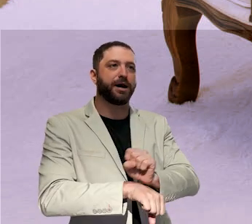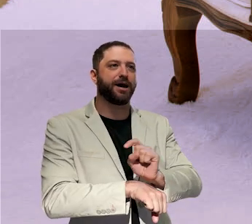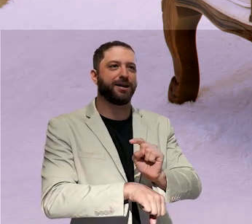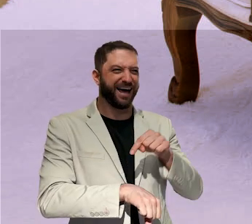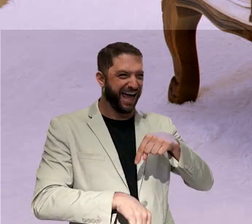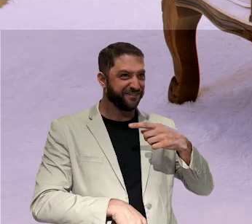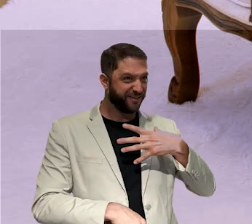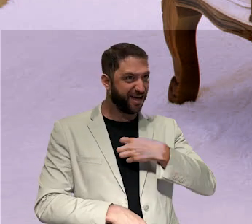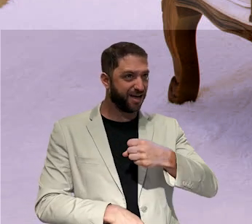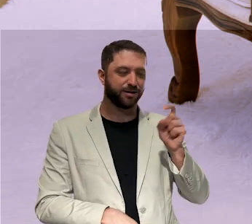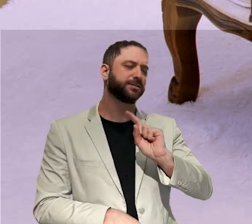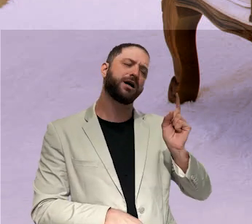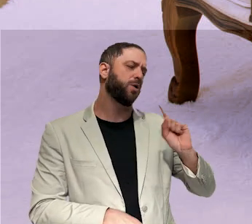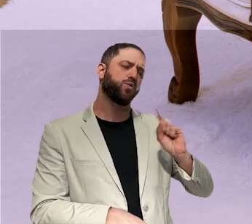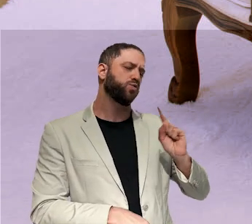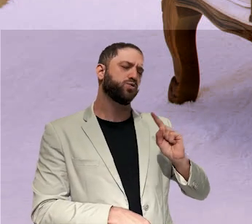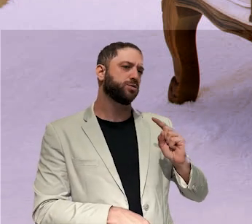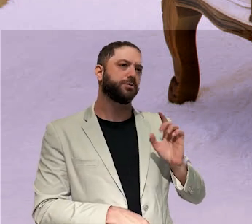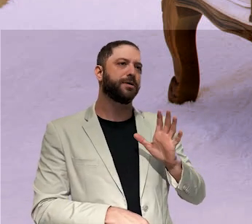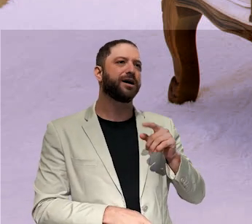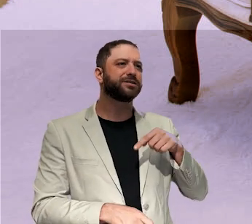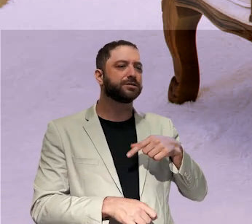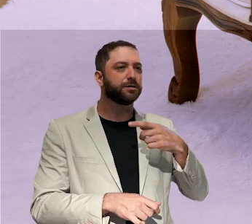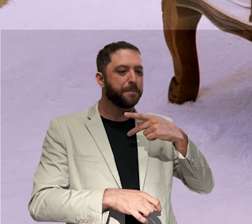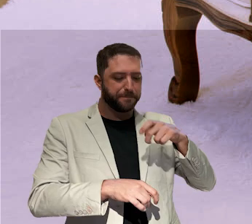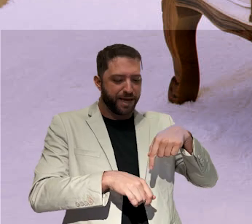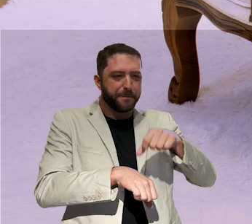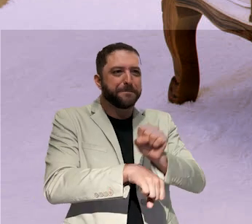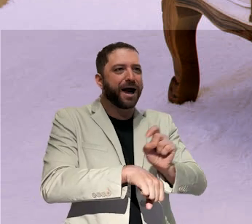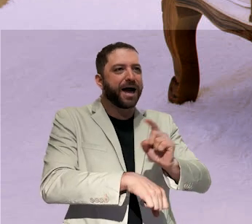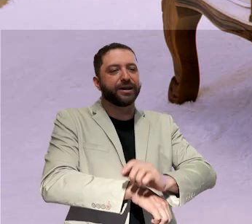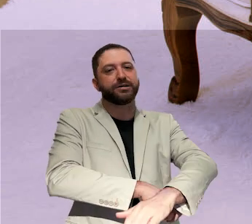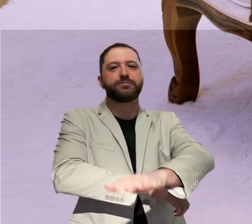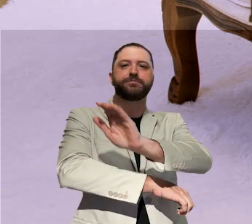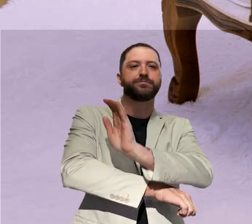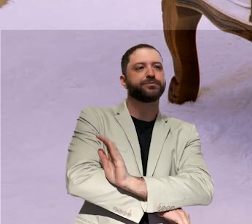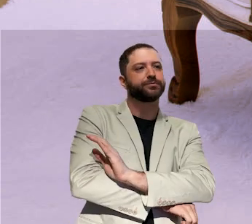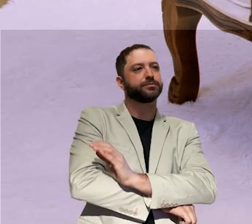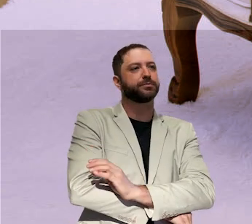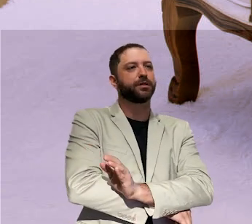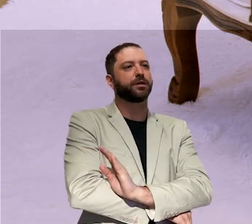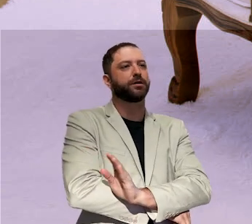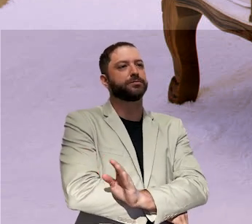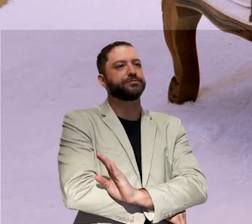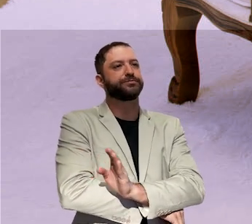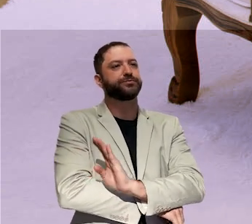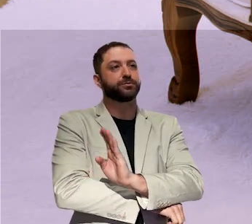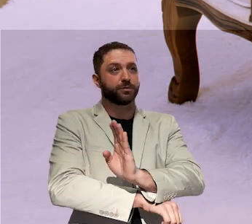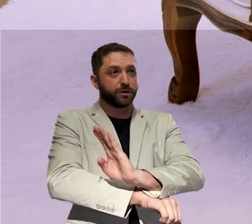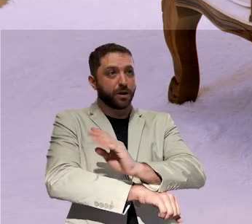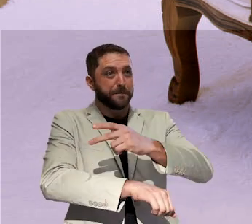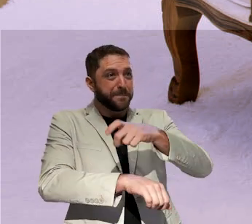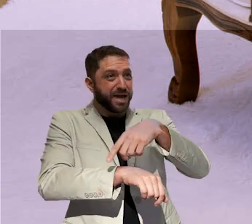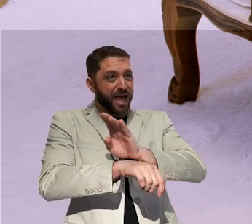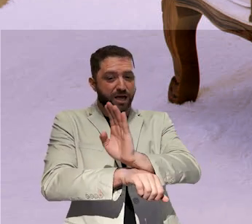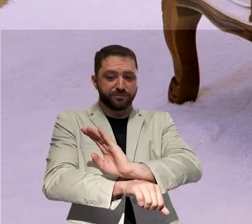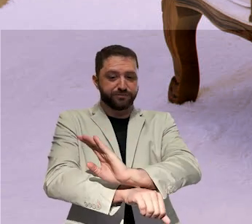Não que a pessoa vai suicidar por causa de uma perna inquieta, né? Mas claramente, por exemplo, se eu tô aqui falando com você, eu tô assim, ó,